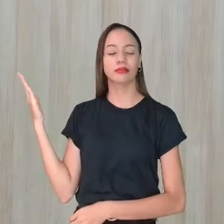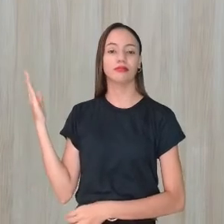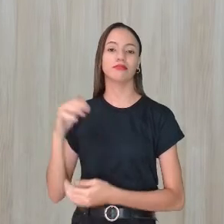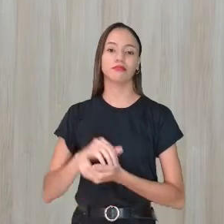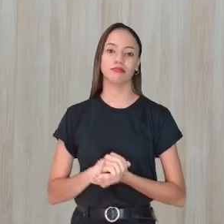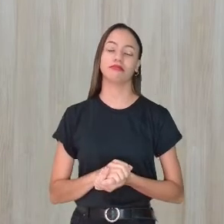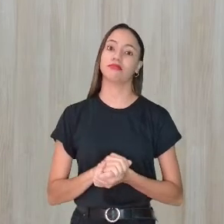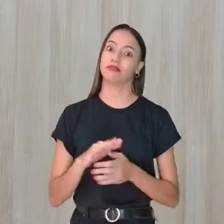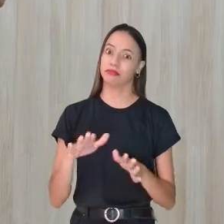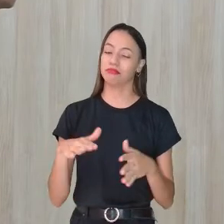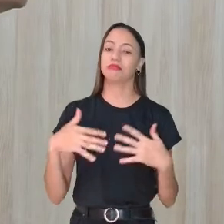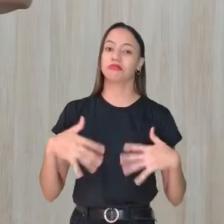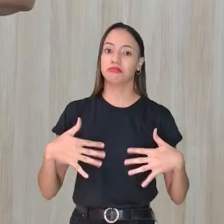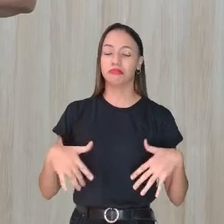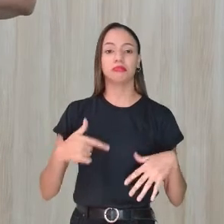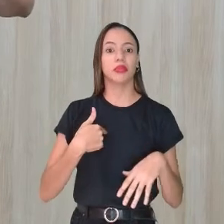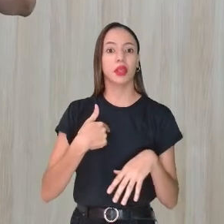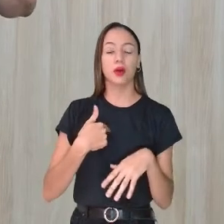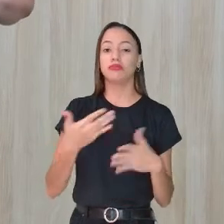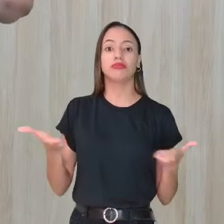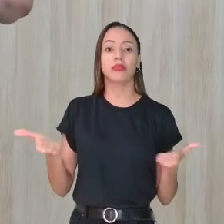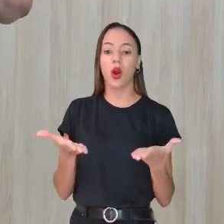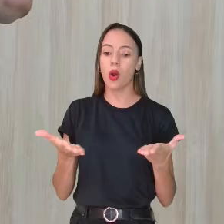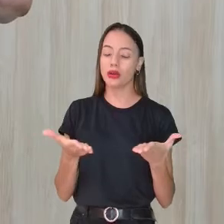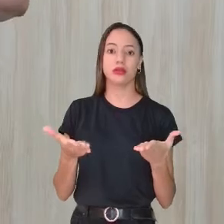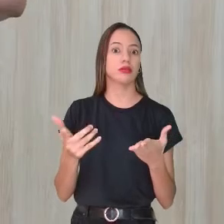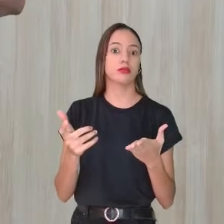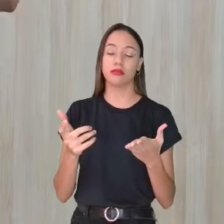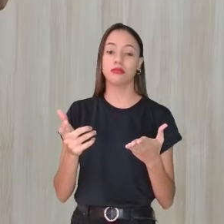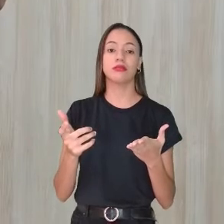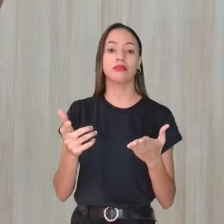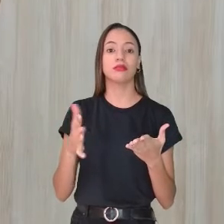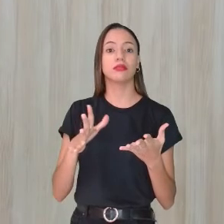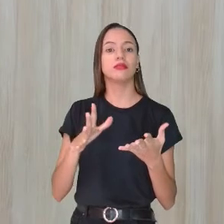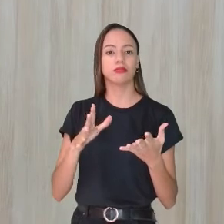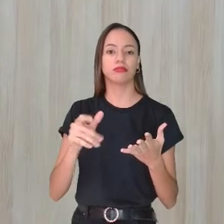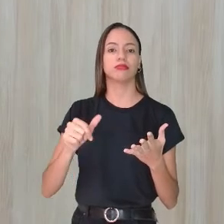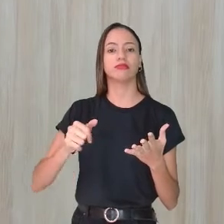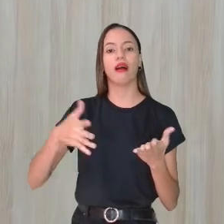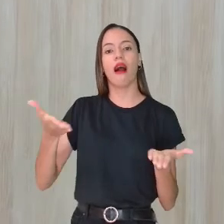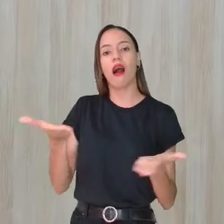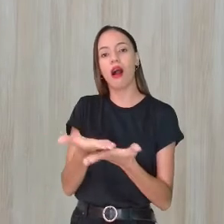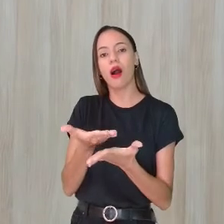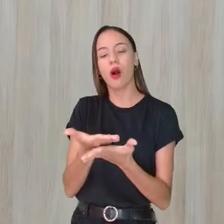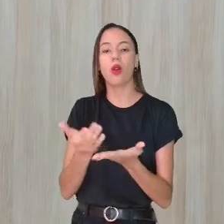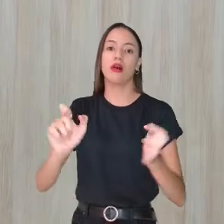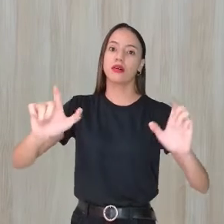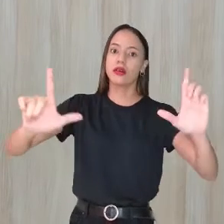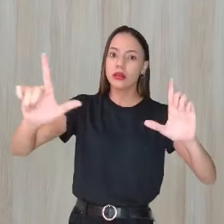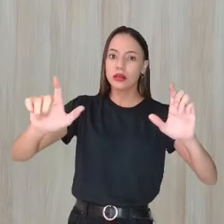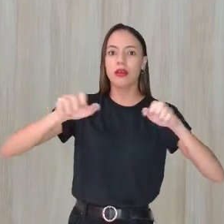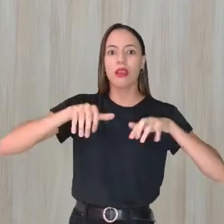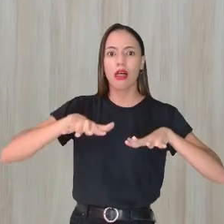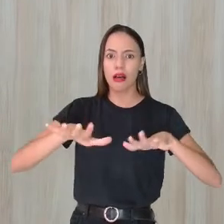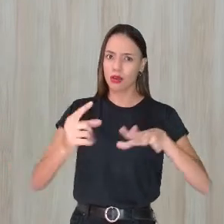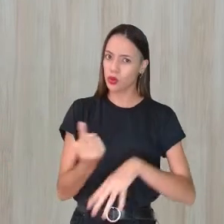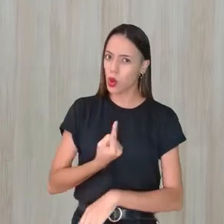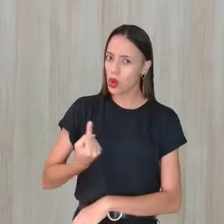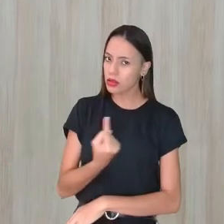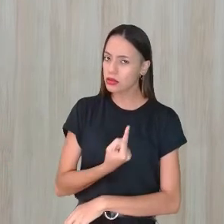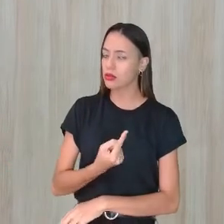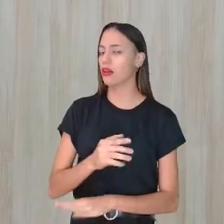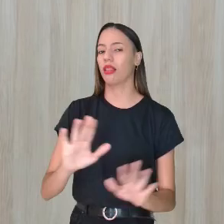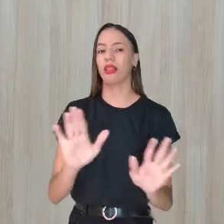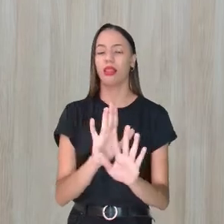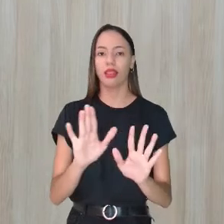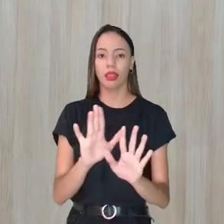tenho o privilégio de estar neste momento para transmitir essa aula para vocês, nunca sozinha, não é? E eu